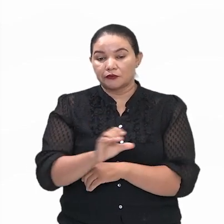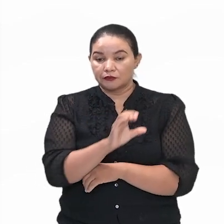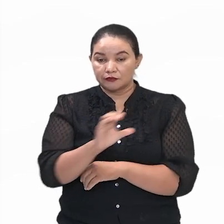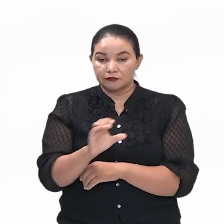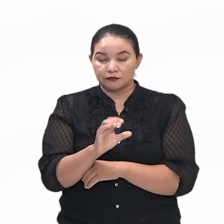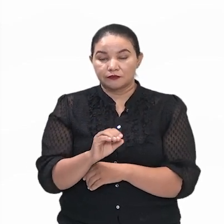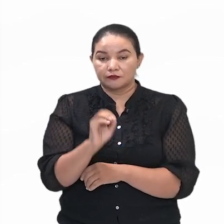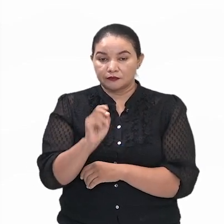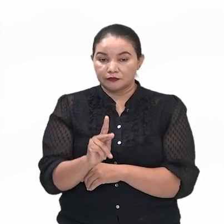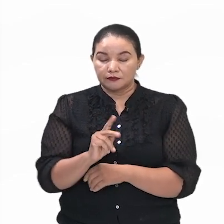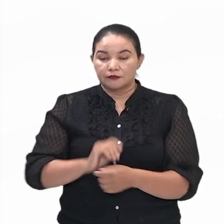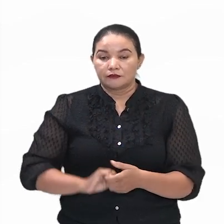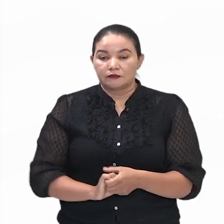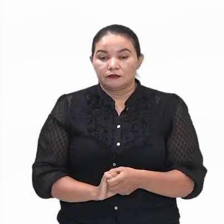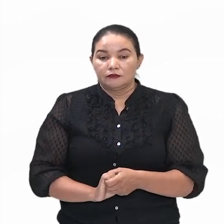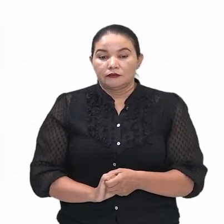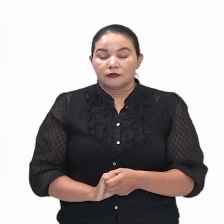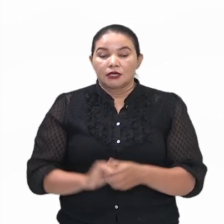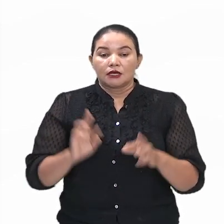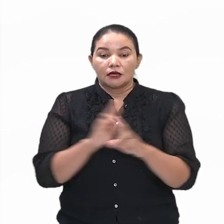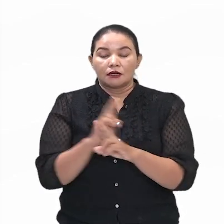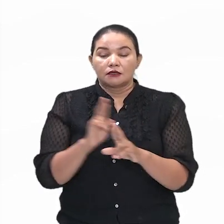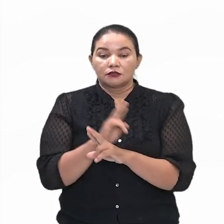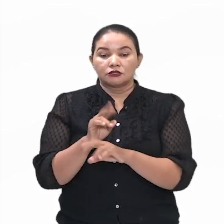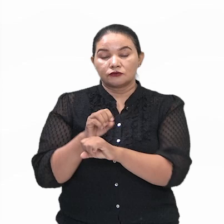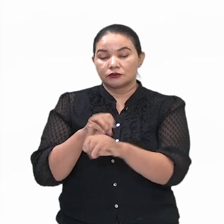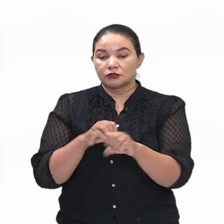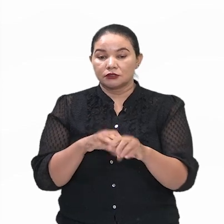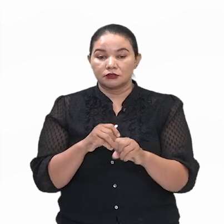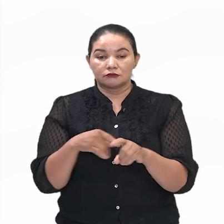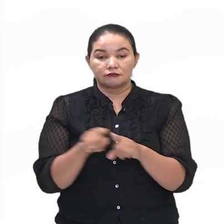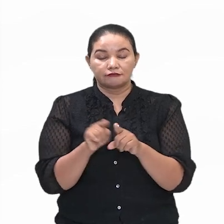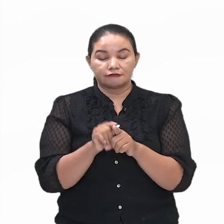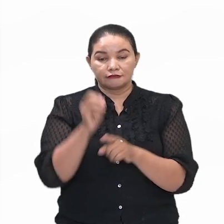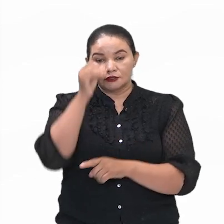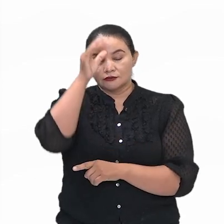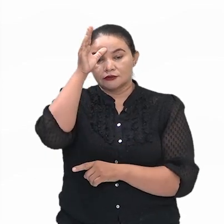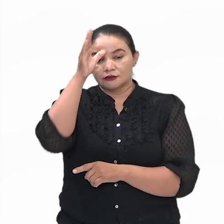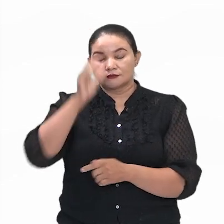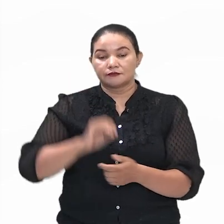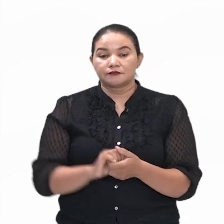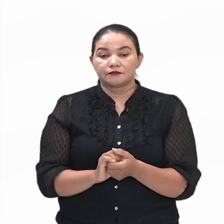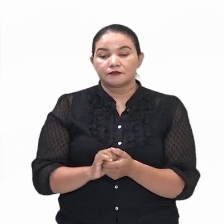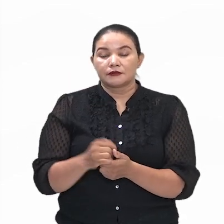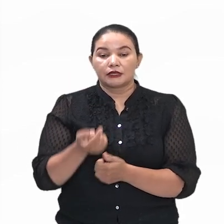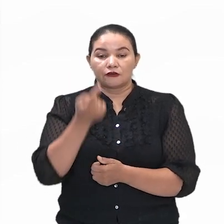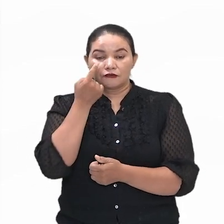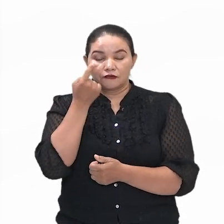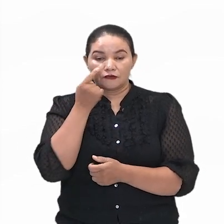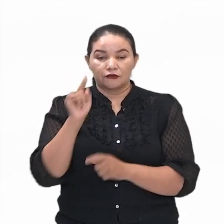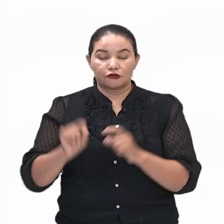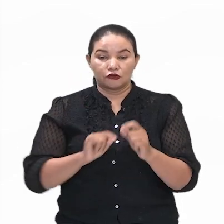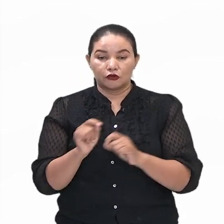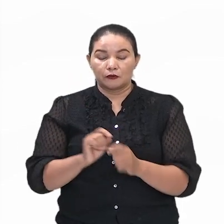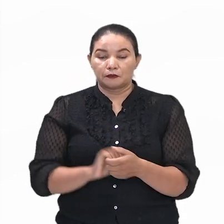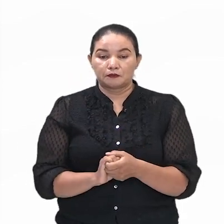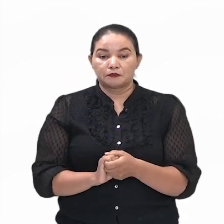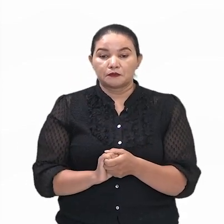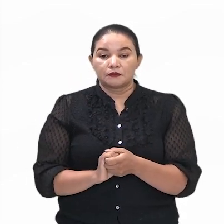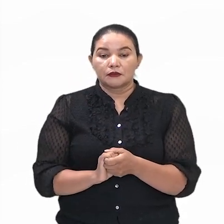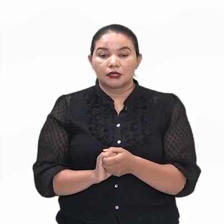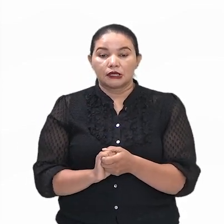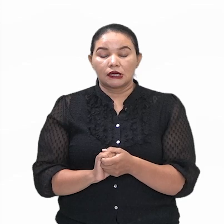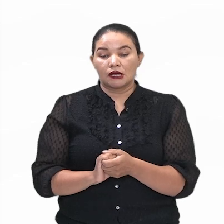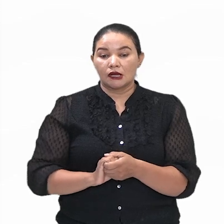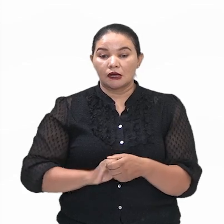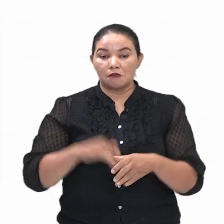certo? Em relação à educação e conhecimento, vamos observar que quem controlava